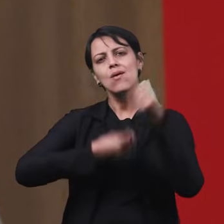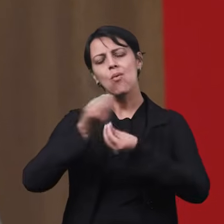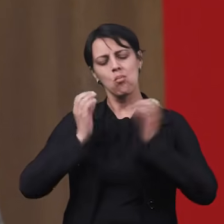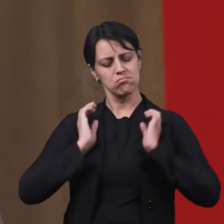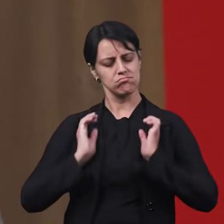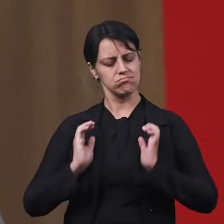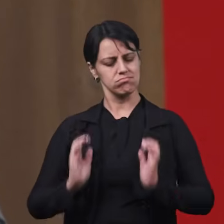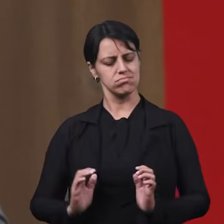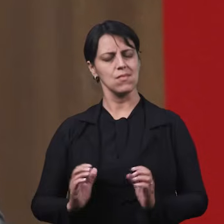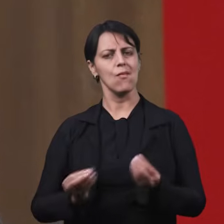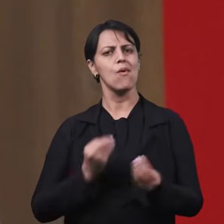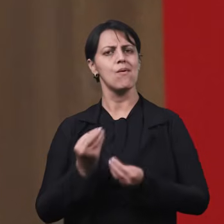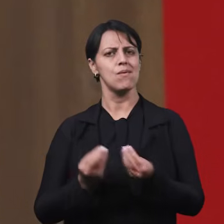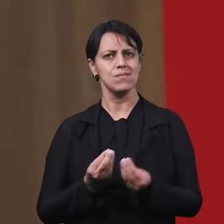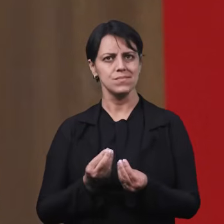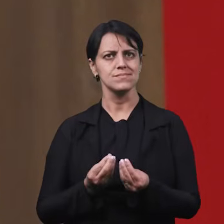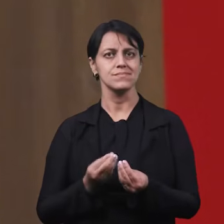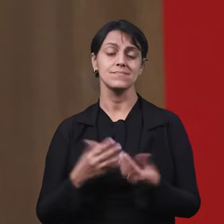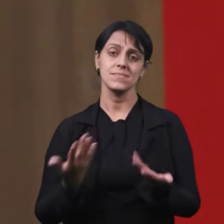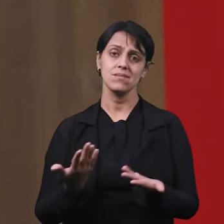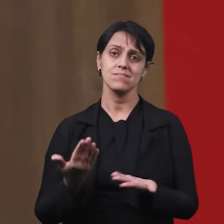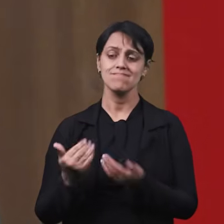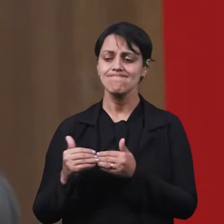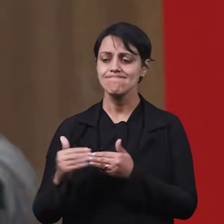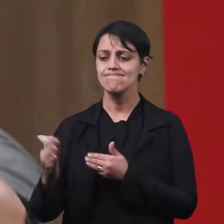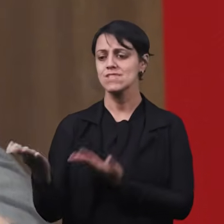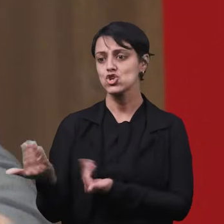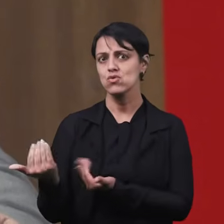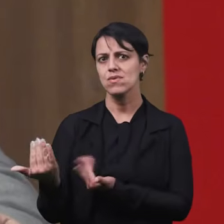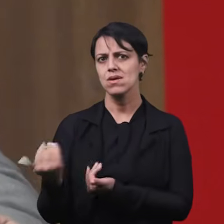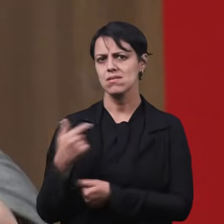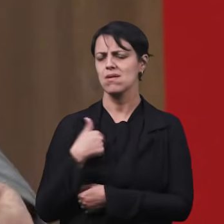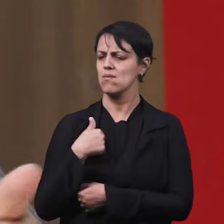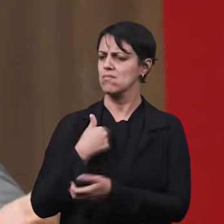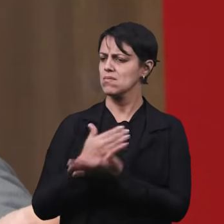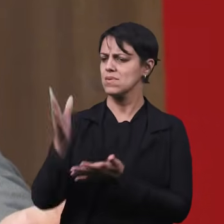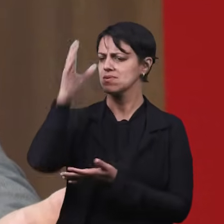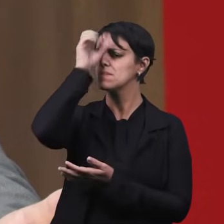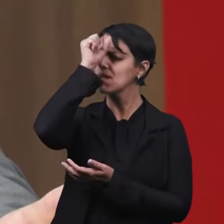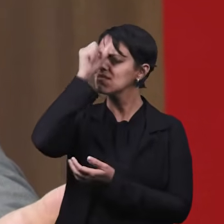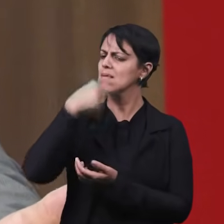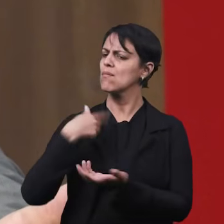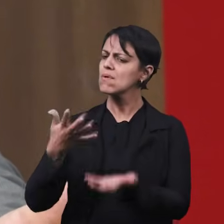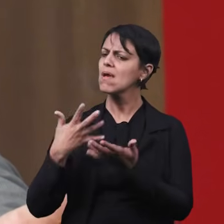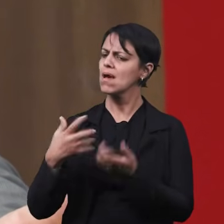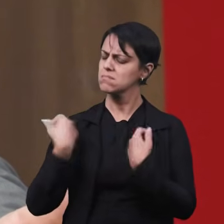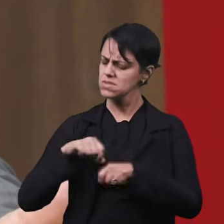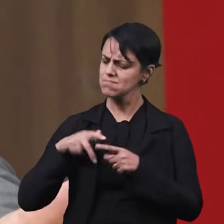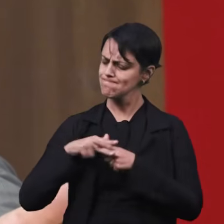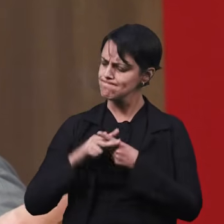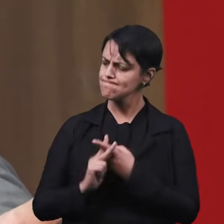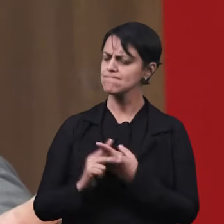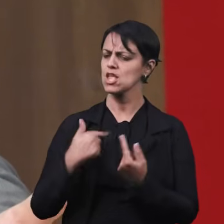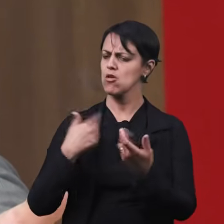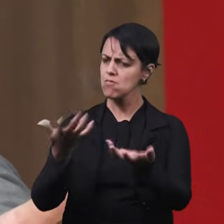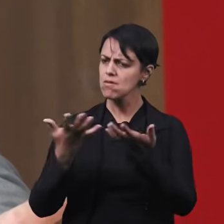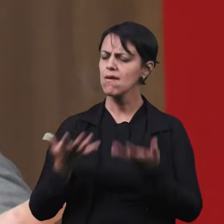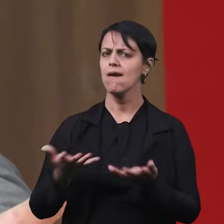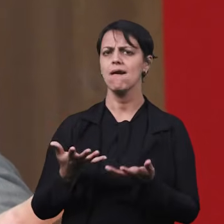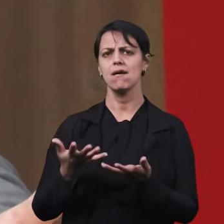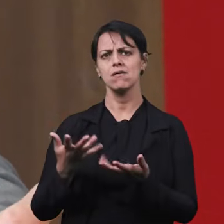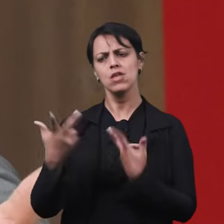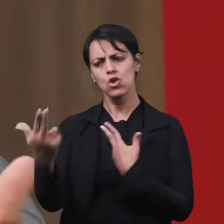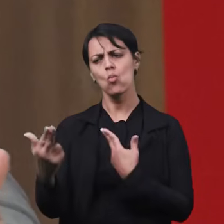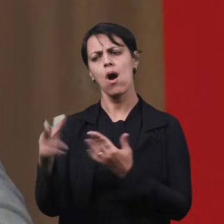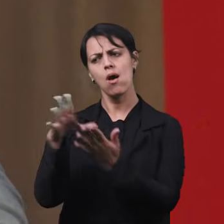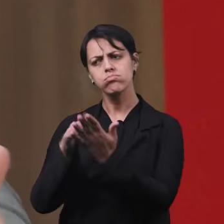então, na juventude, a gente foi aprendendo essa conduta e assumiu uma postura. Eu quero aprender, eu quero fazer isso, eu quero viver